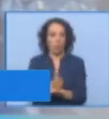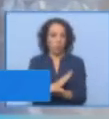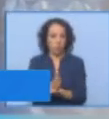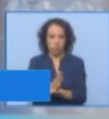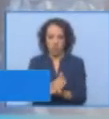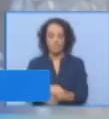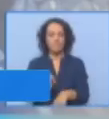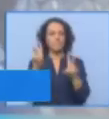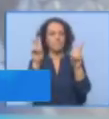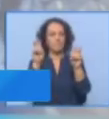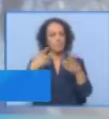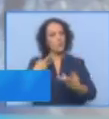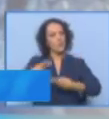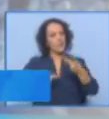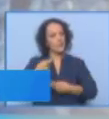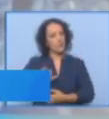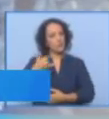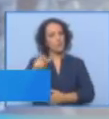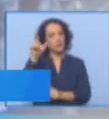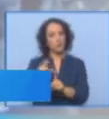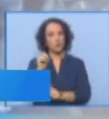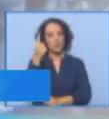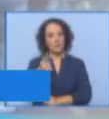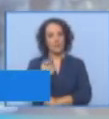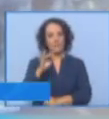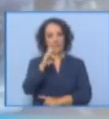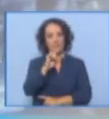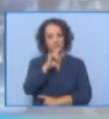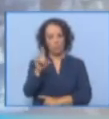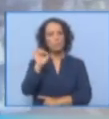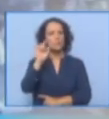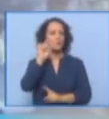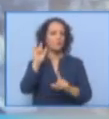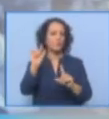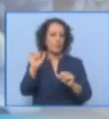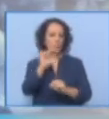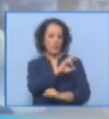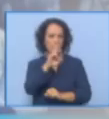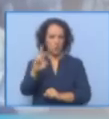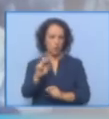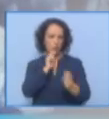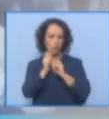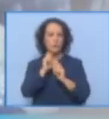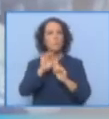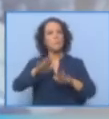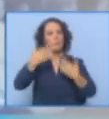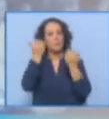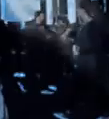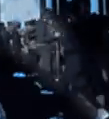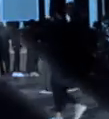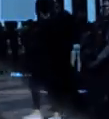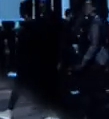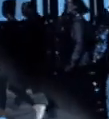incerto. Um tema que vamos analisar daqui a pouco com José Pedro Frazão, jornalista da Renascença, depois de lhe mostrarmos outras notícias da atualidade.